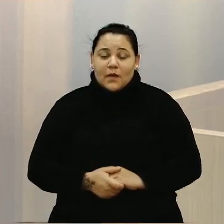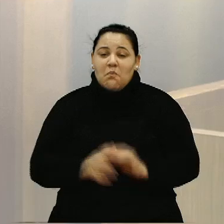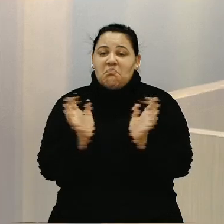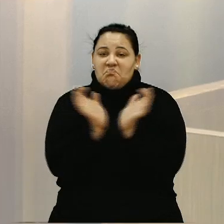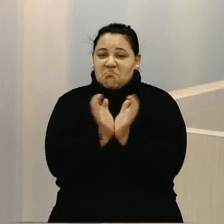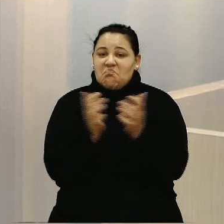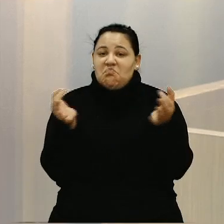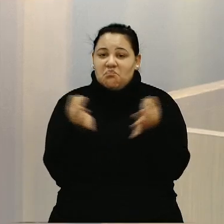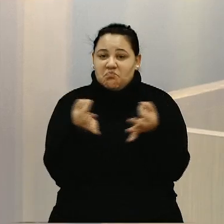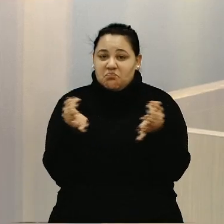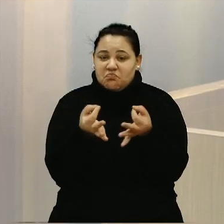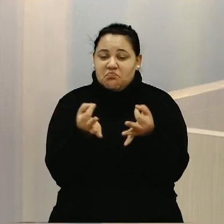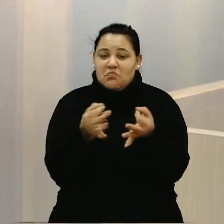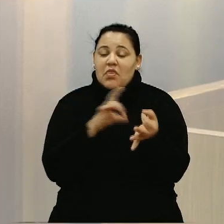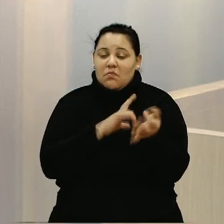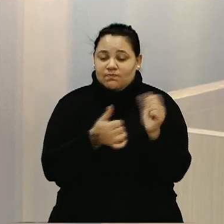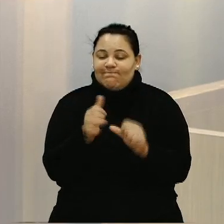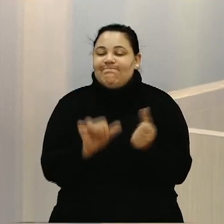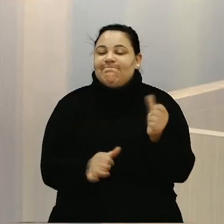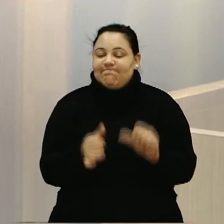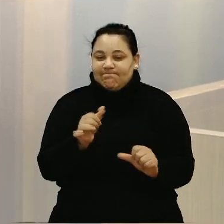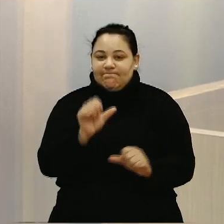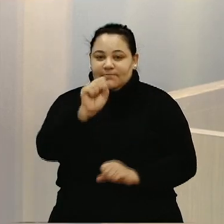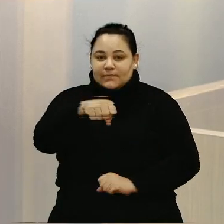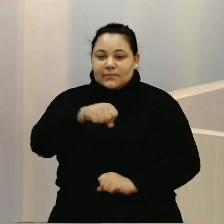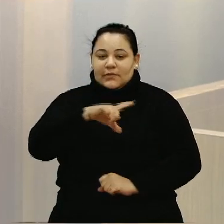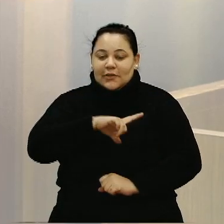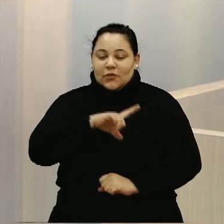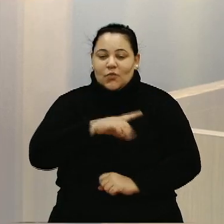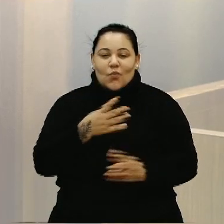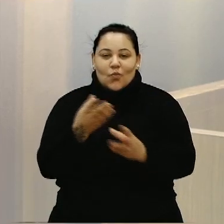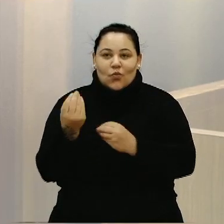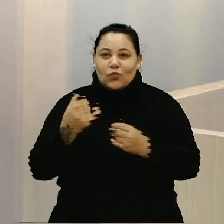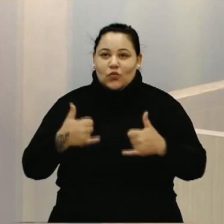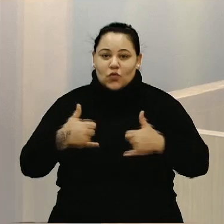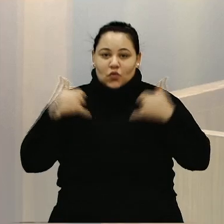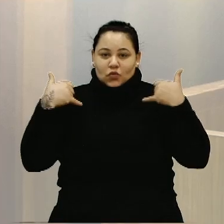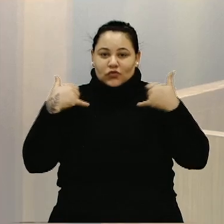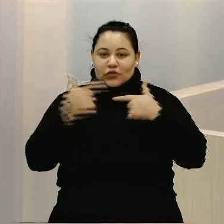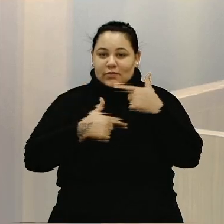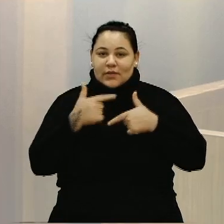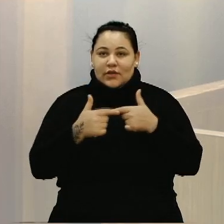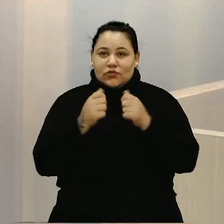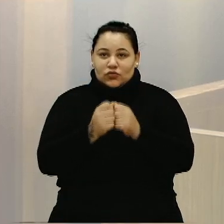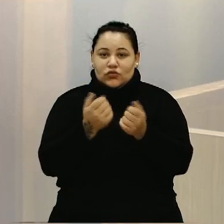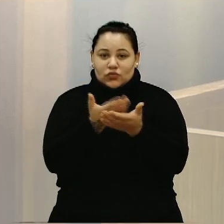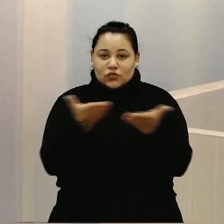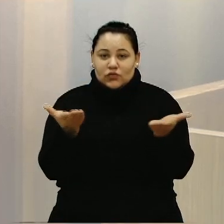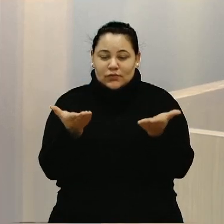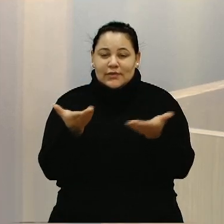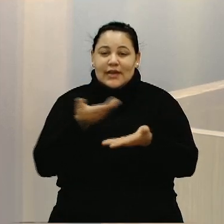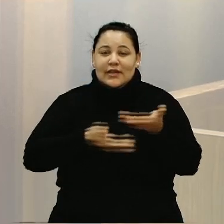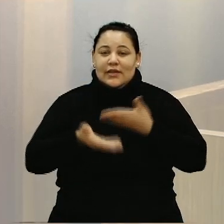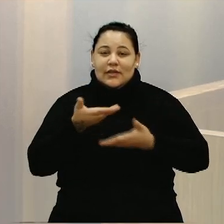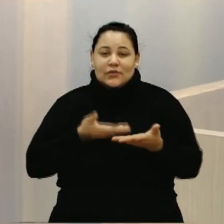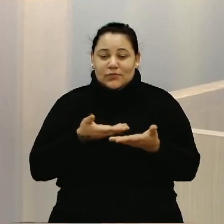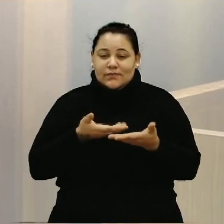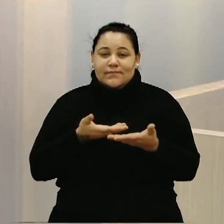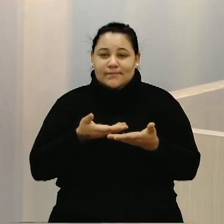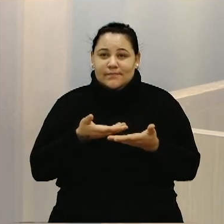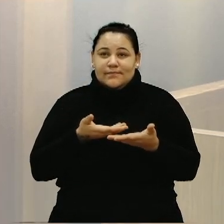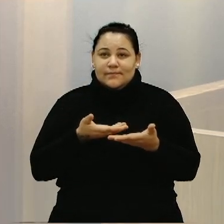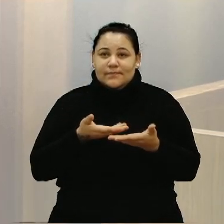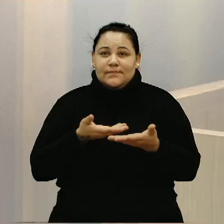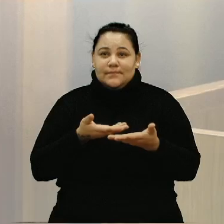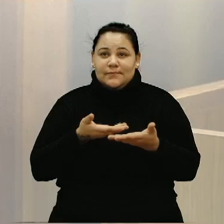qualificada. Dizer para os senhores aí que muito me orgulha tê-los ao meu lado, atendendo as ocorrências, fazendo